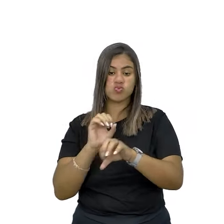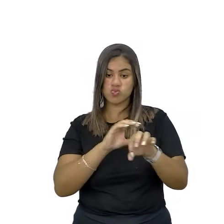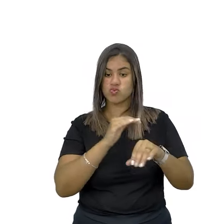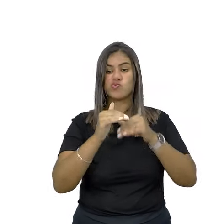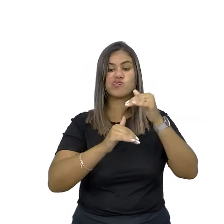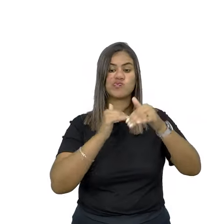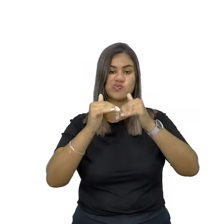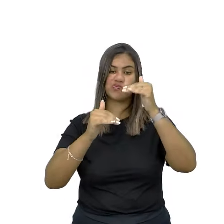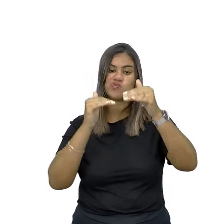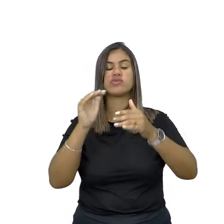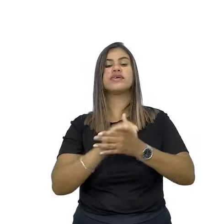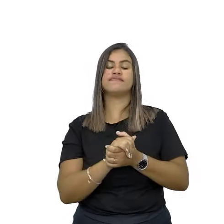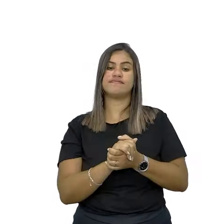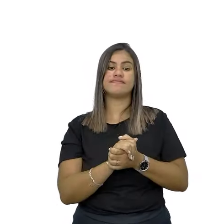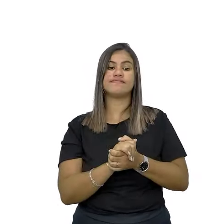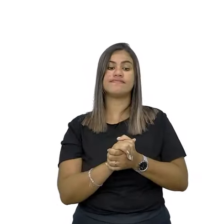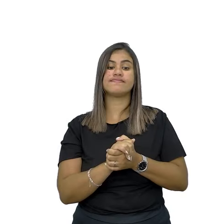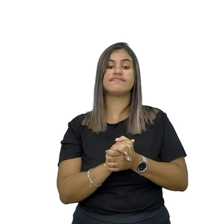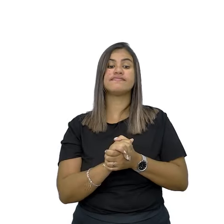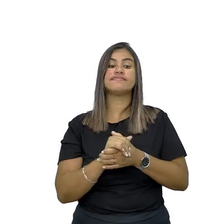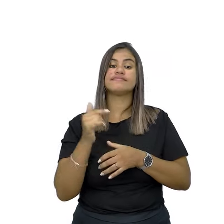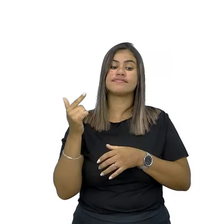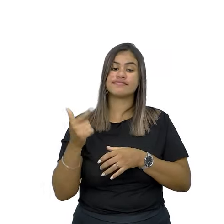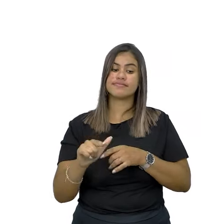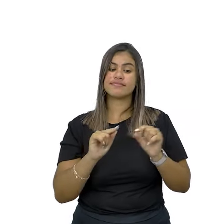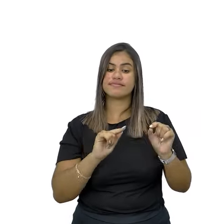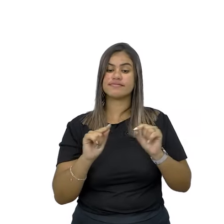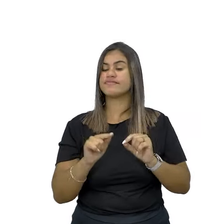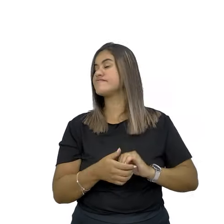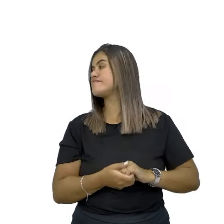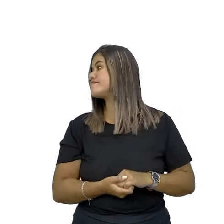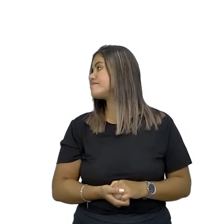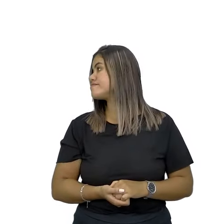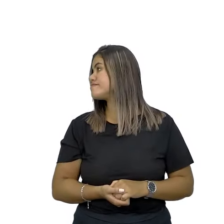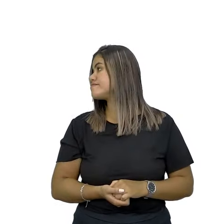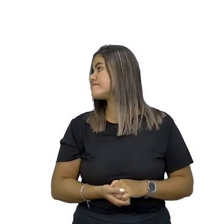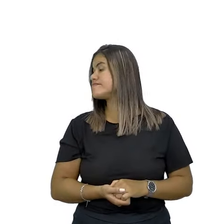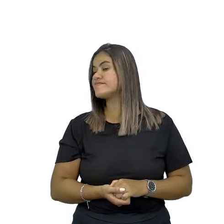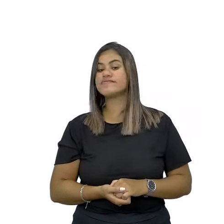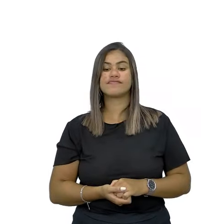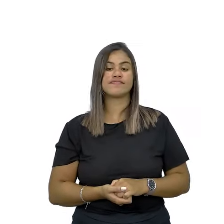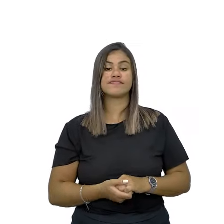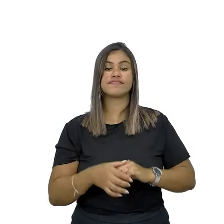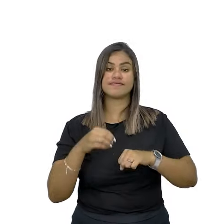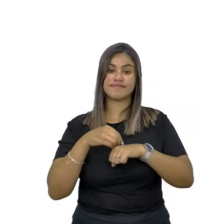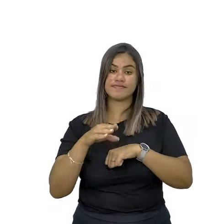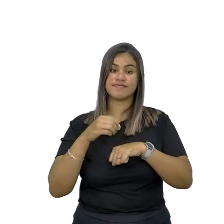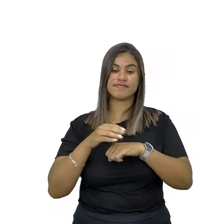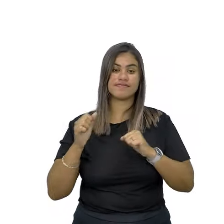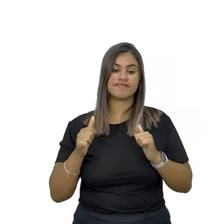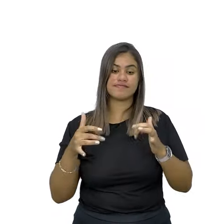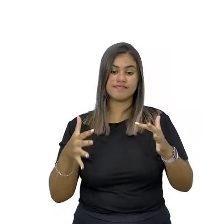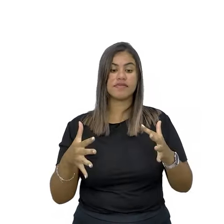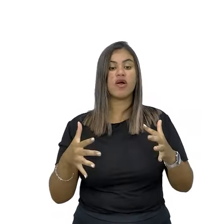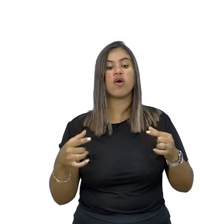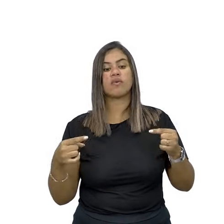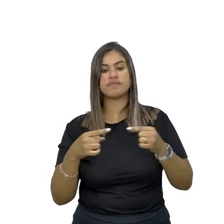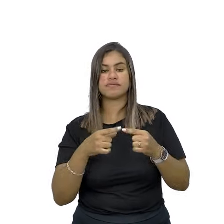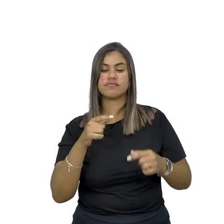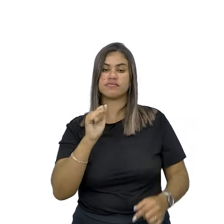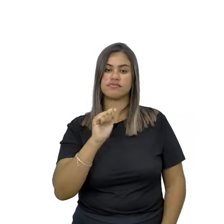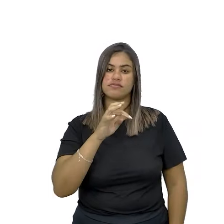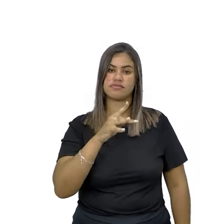foi finalizada. E a terceira, depois a gente sugeriu ações que possam